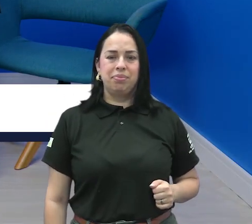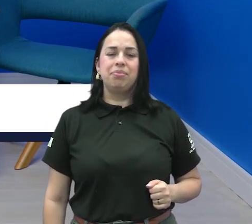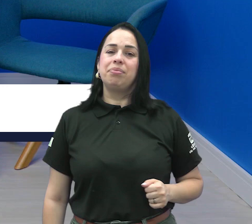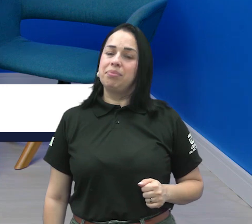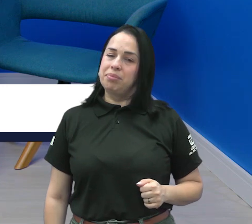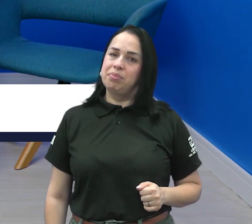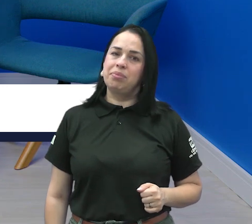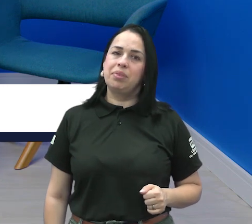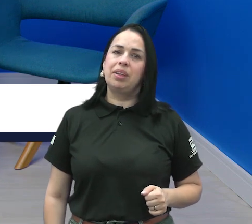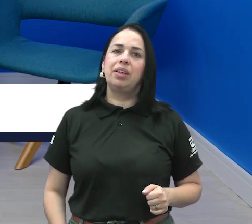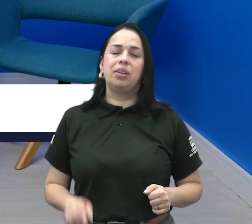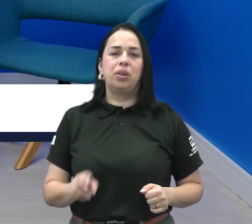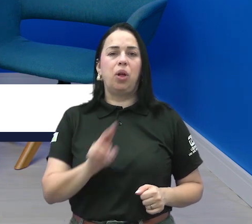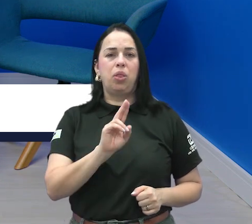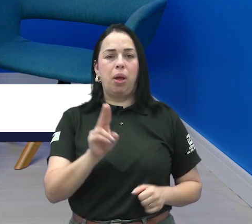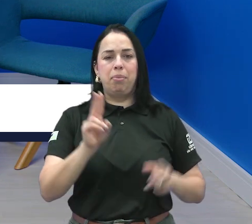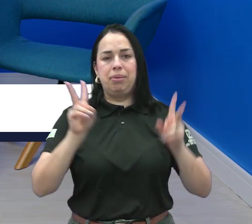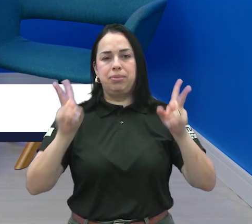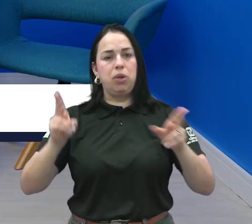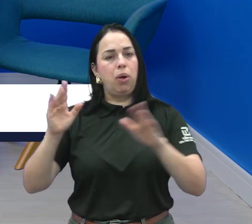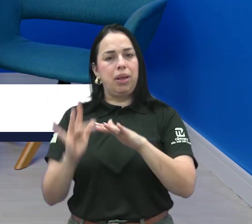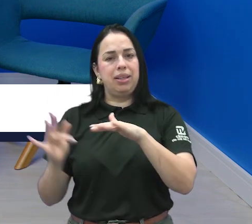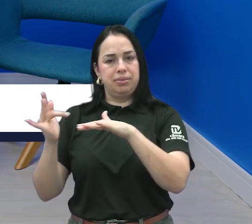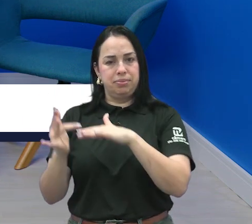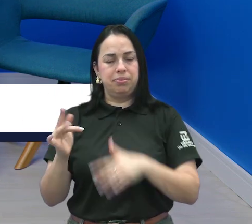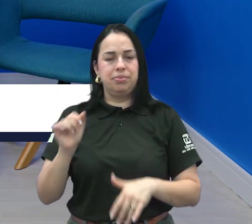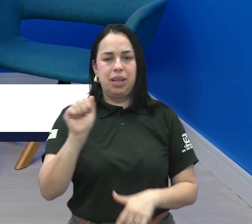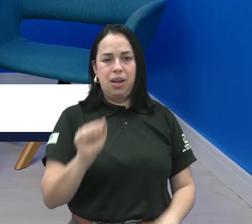youtube.com/tvcâmarasjc, mesmo endereço das nossas redes sociais,